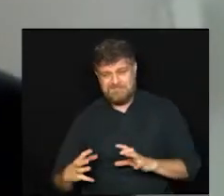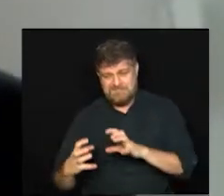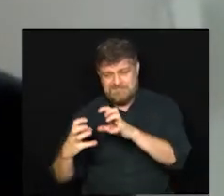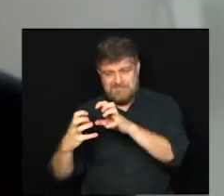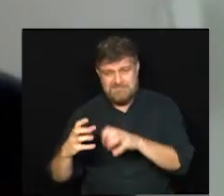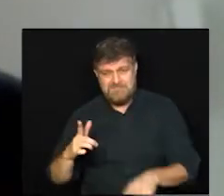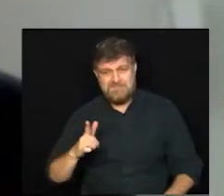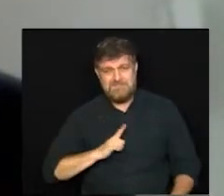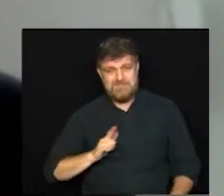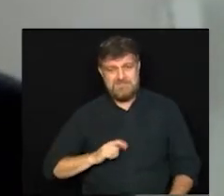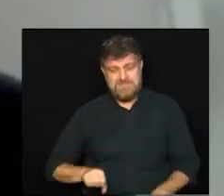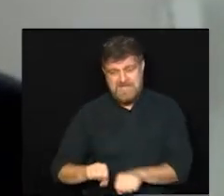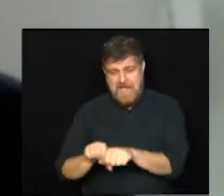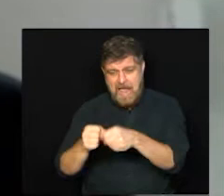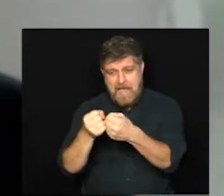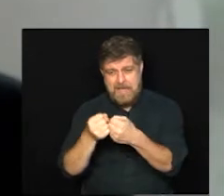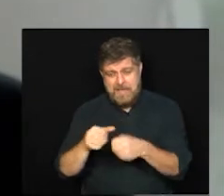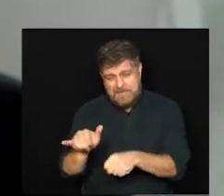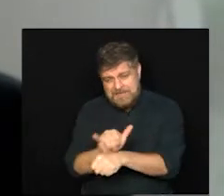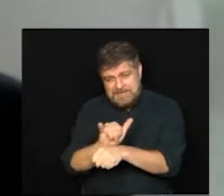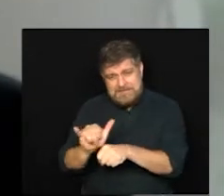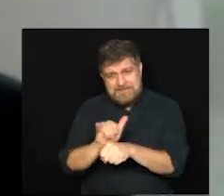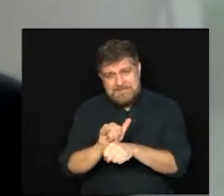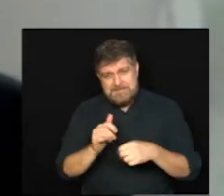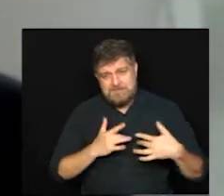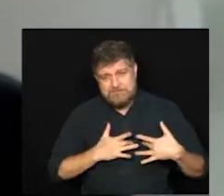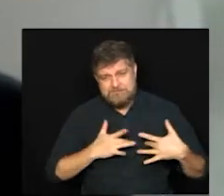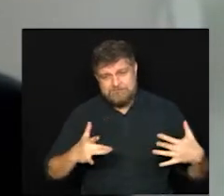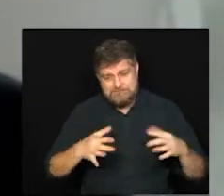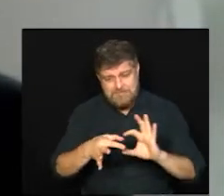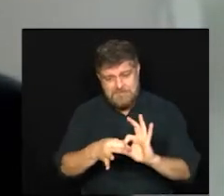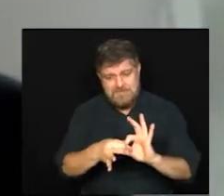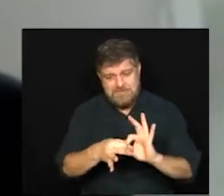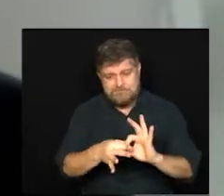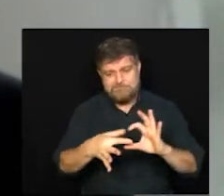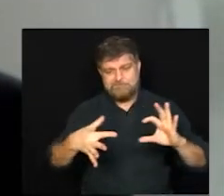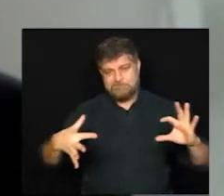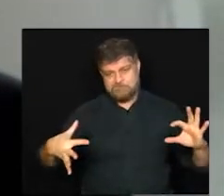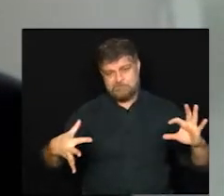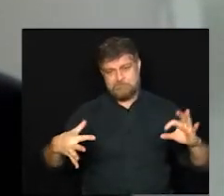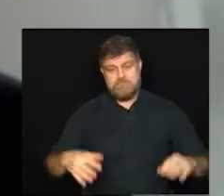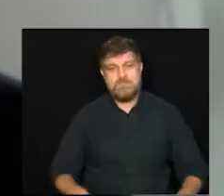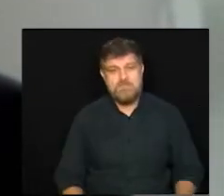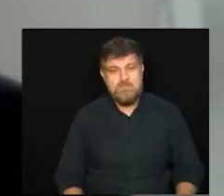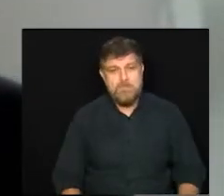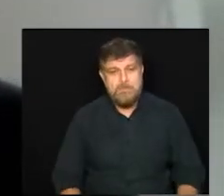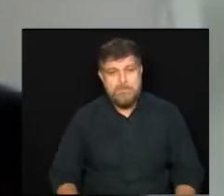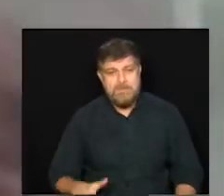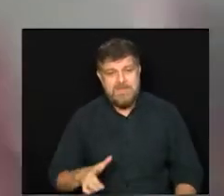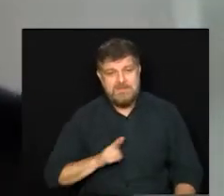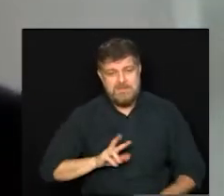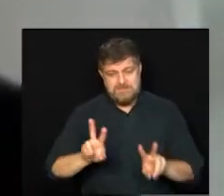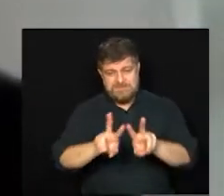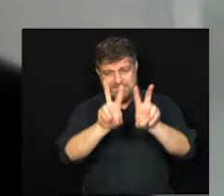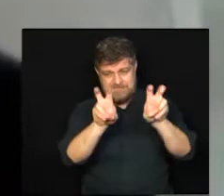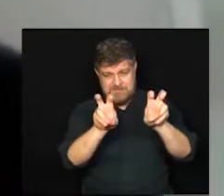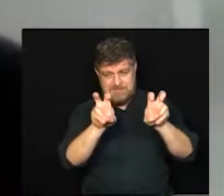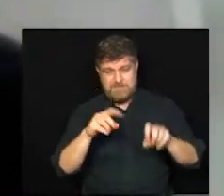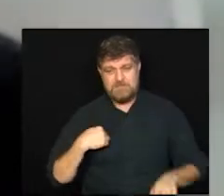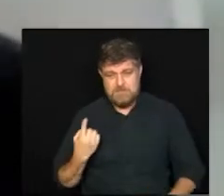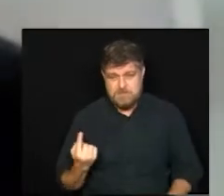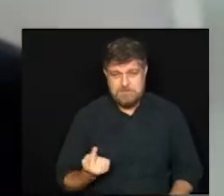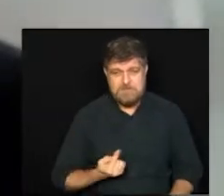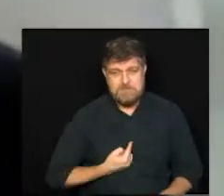que desmonta os caminhos de unidade das pessoas. Então, tem um tema como esse que abre para